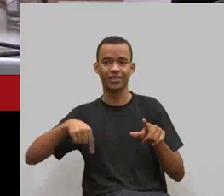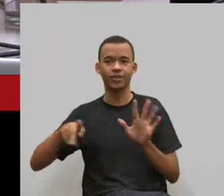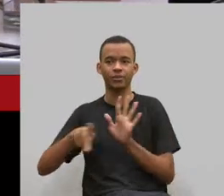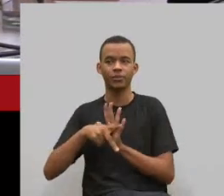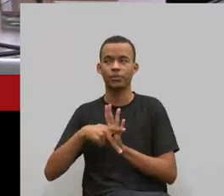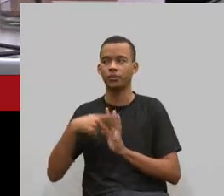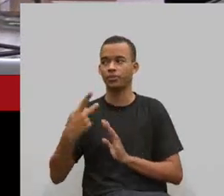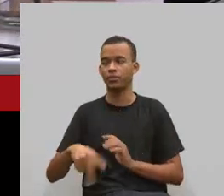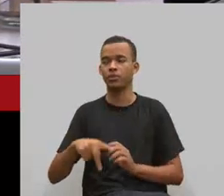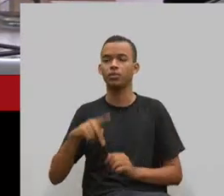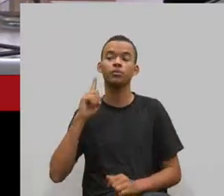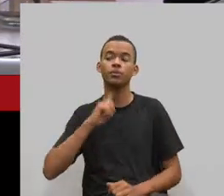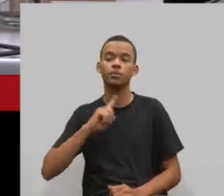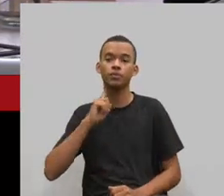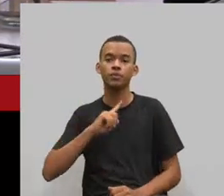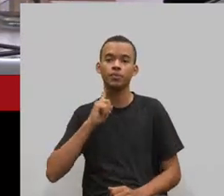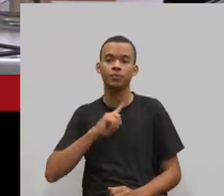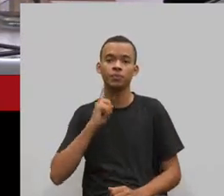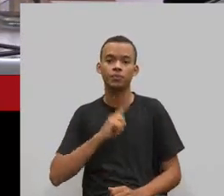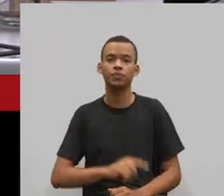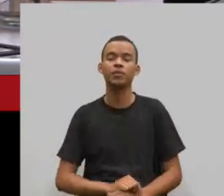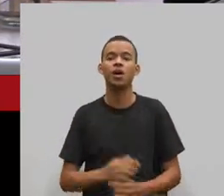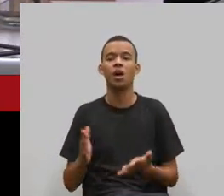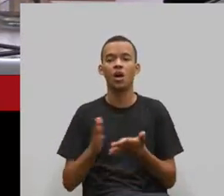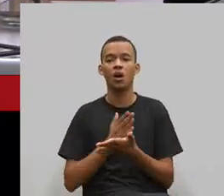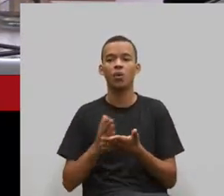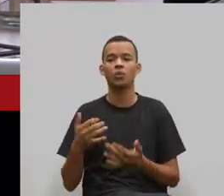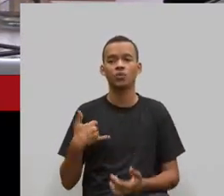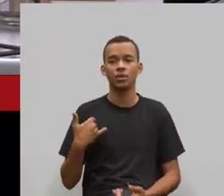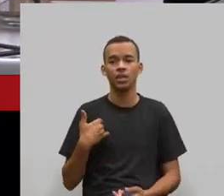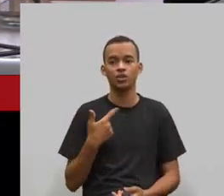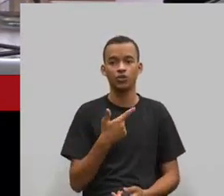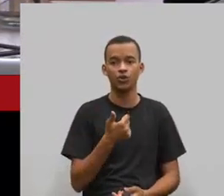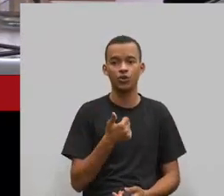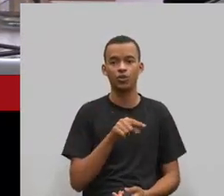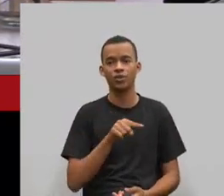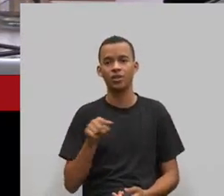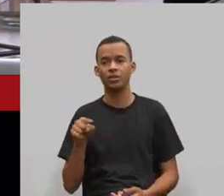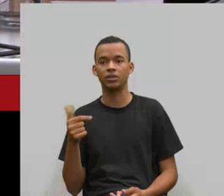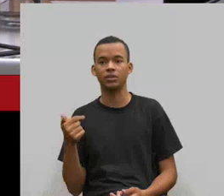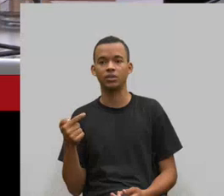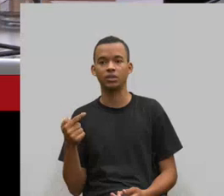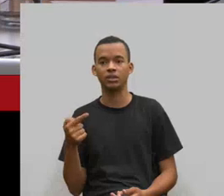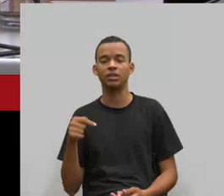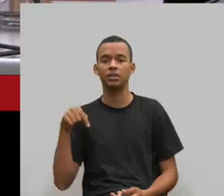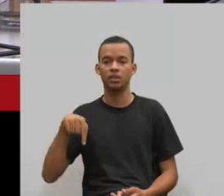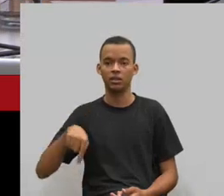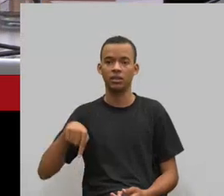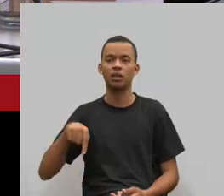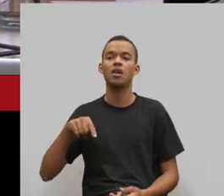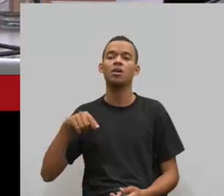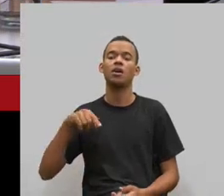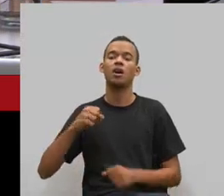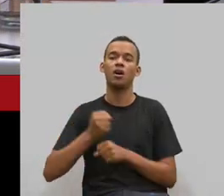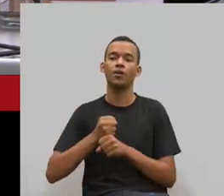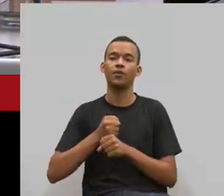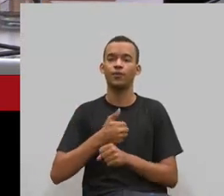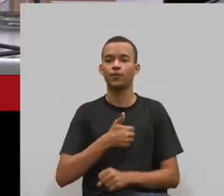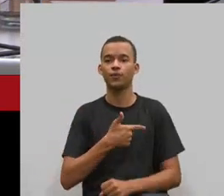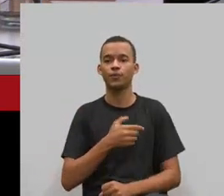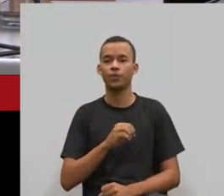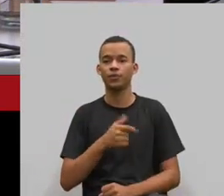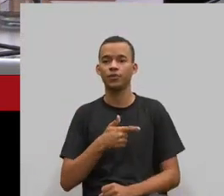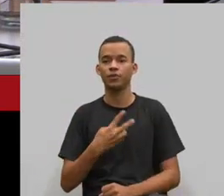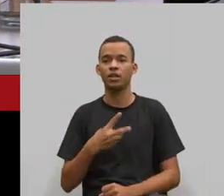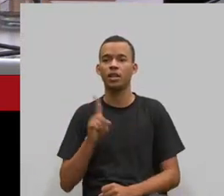né para pessoas com deficiência que são os alunos de 12 a 17 anos esse ano foi disputado no município de Ipatinga os